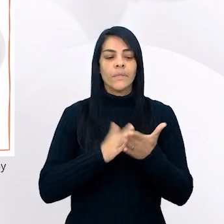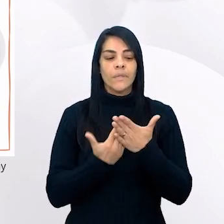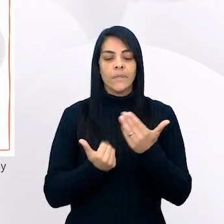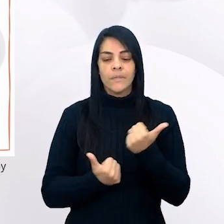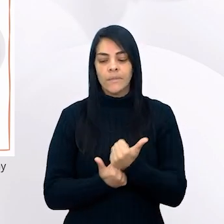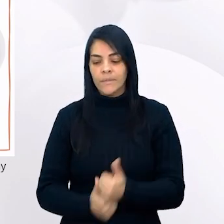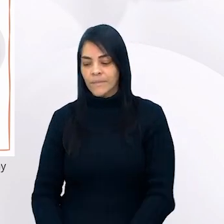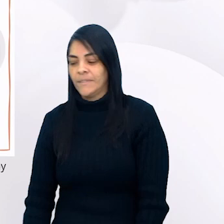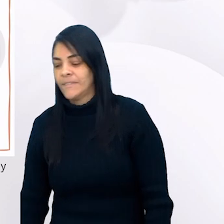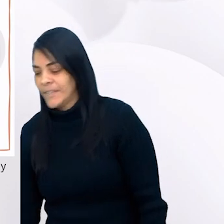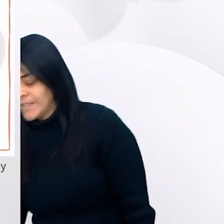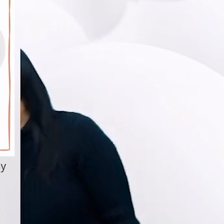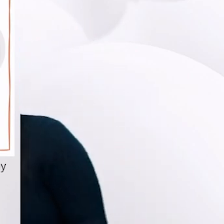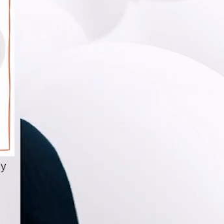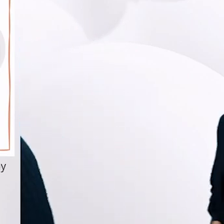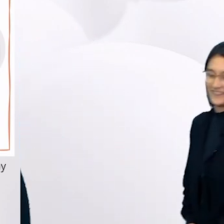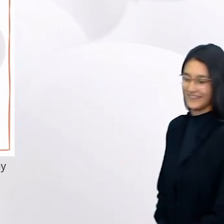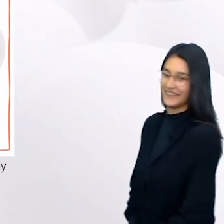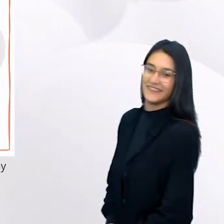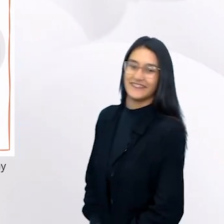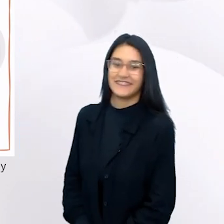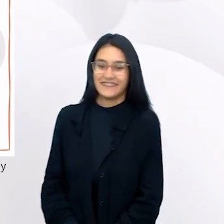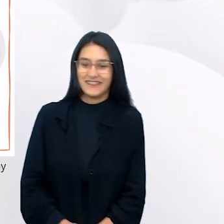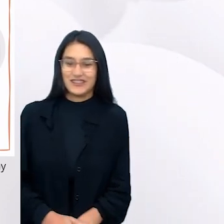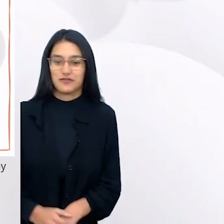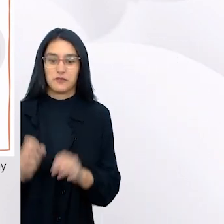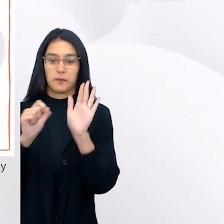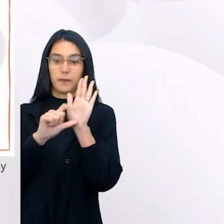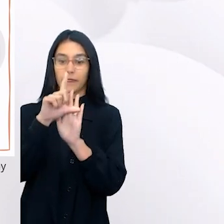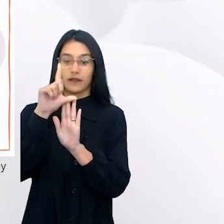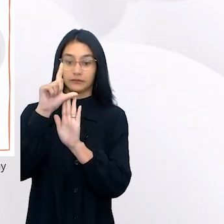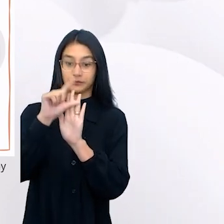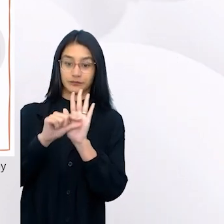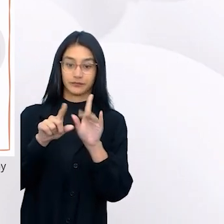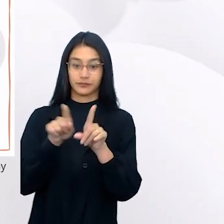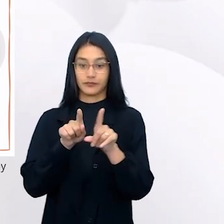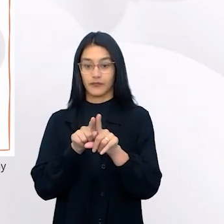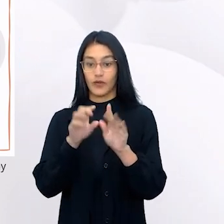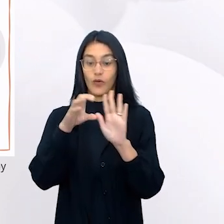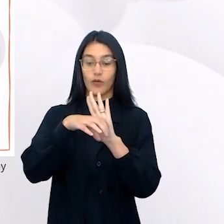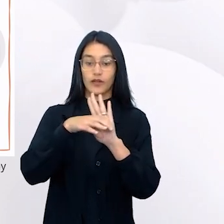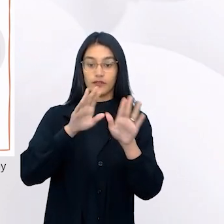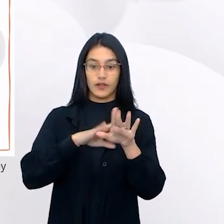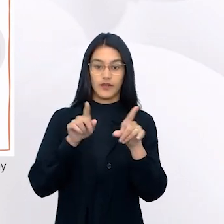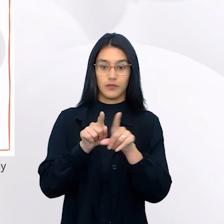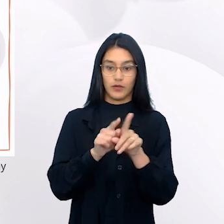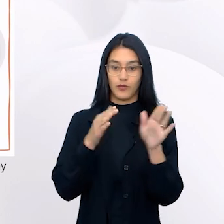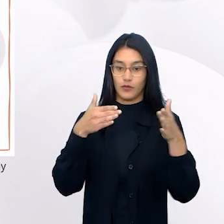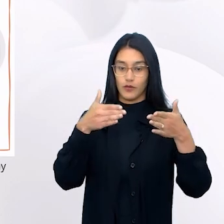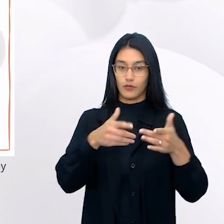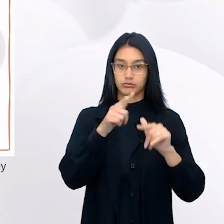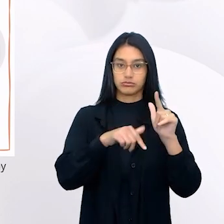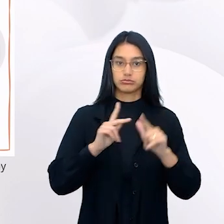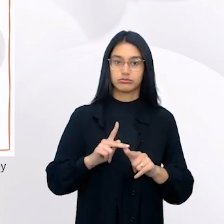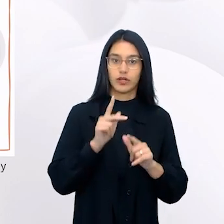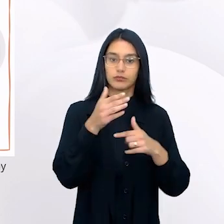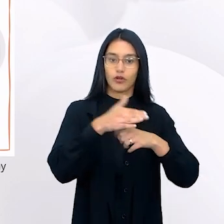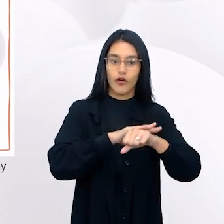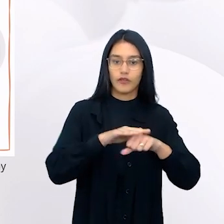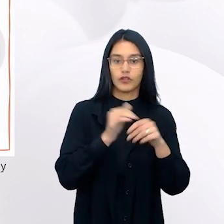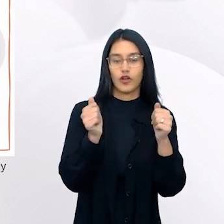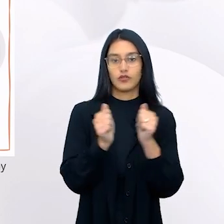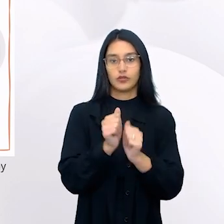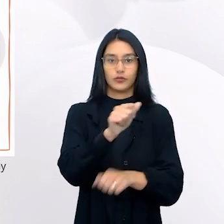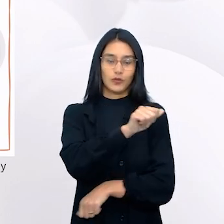aumenta, a outra diminui na mesma proporção aí. Esse conceito, foco no conteúdo, sempre dialogar com o